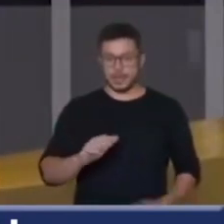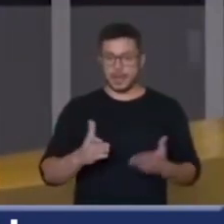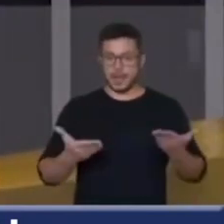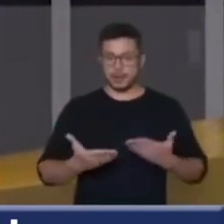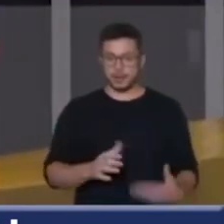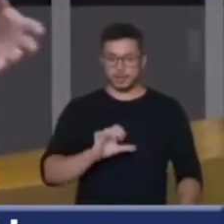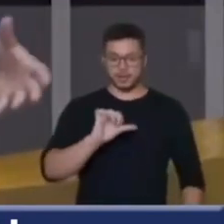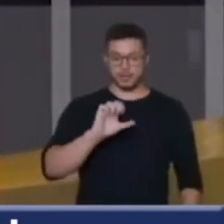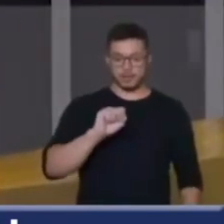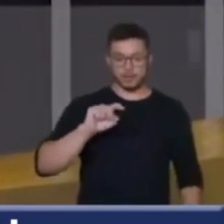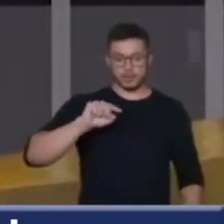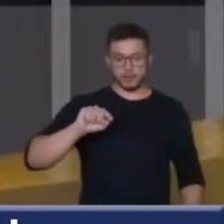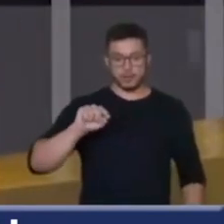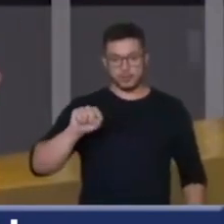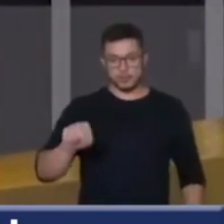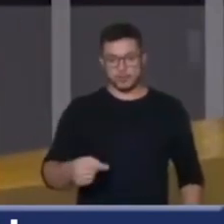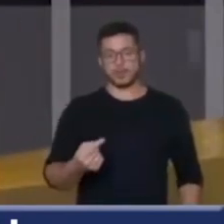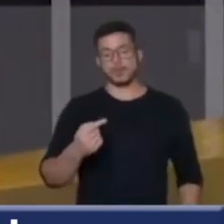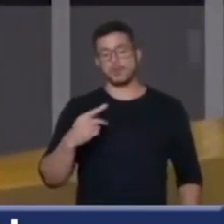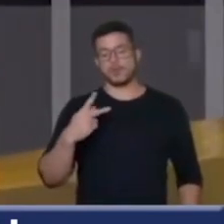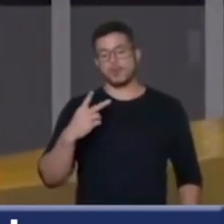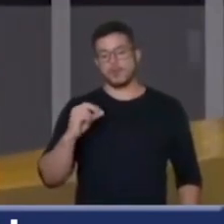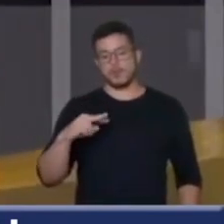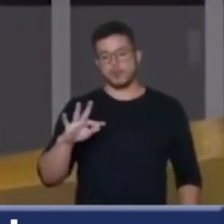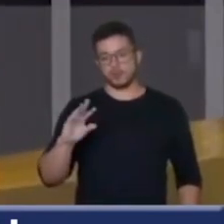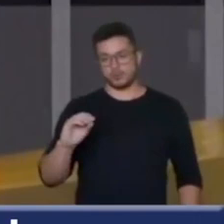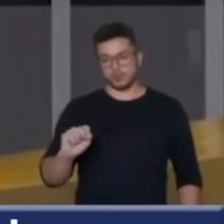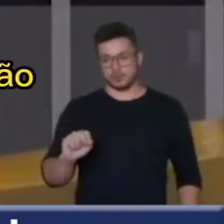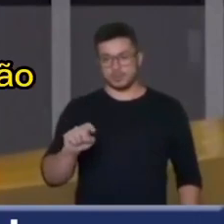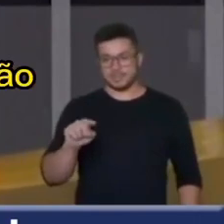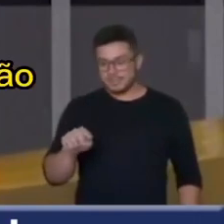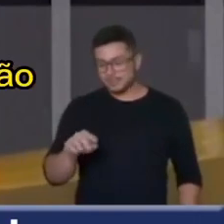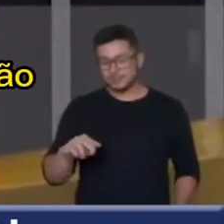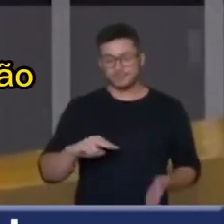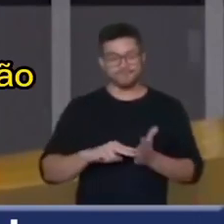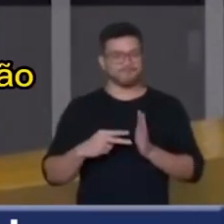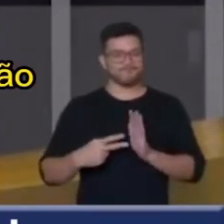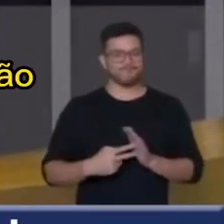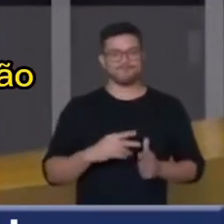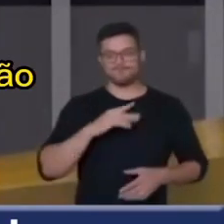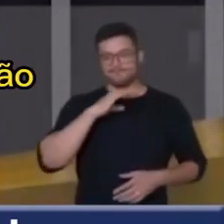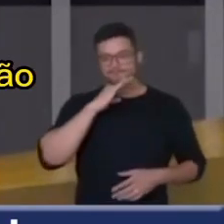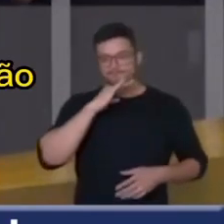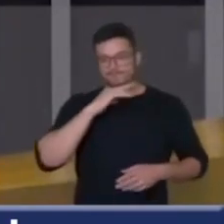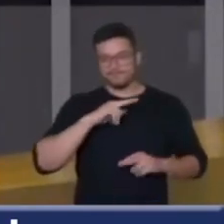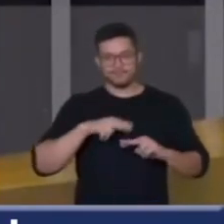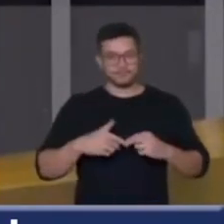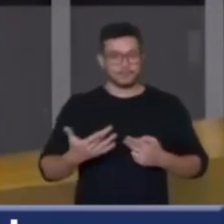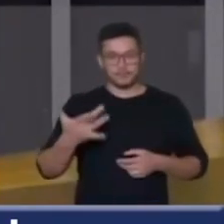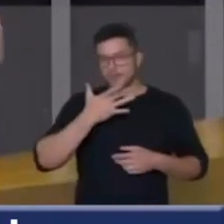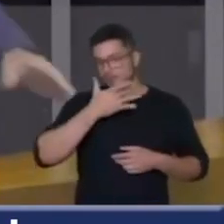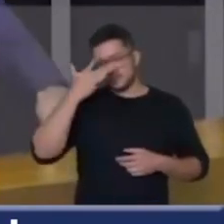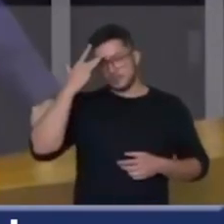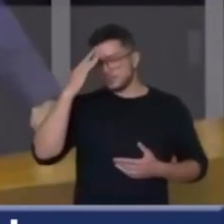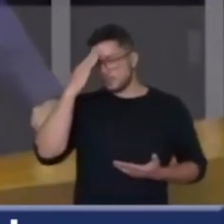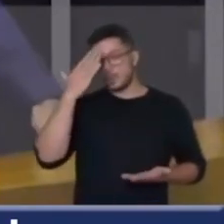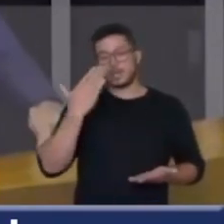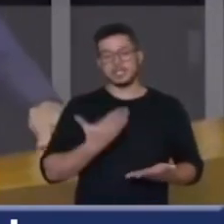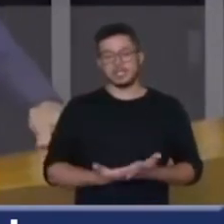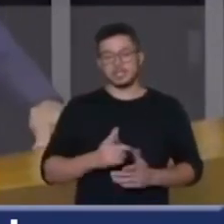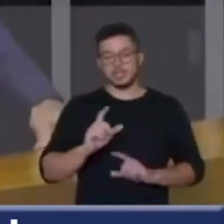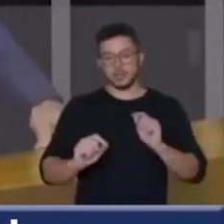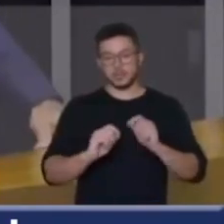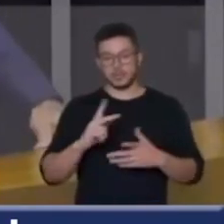pelos executivos do mercado financeiro que demonstram que não acreditam na condução da política econômica